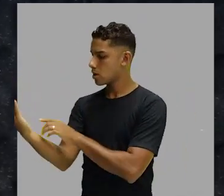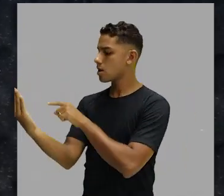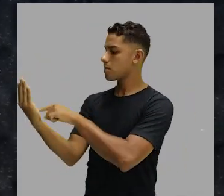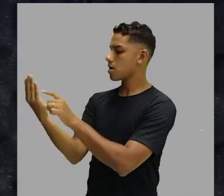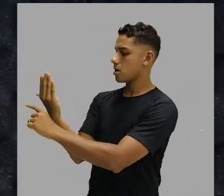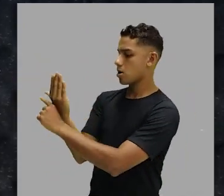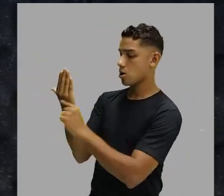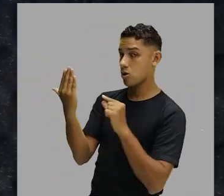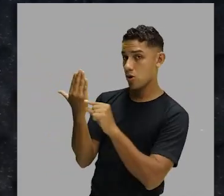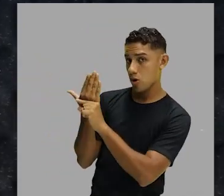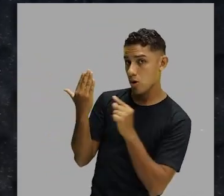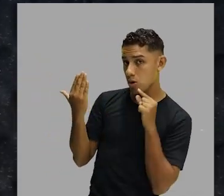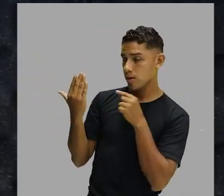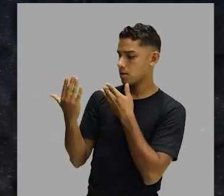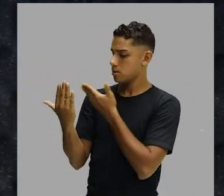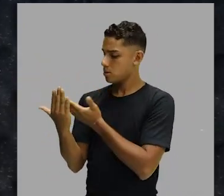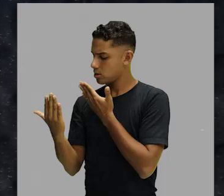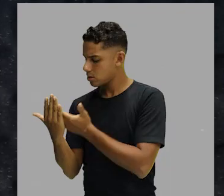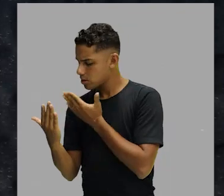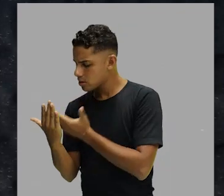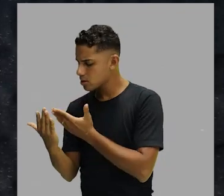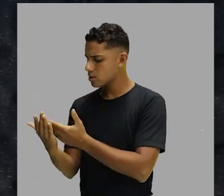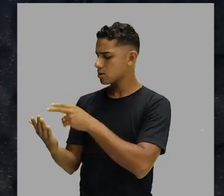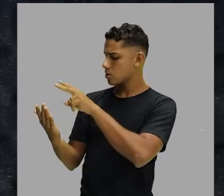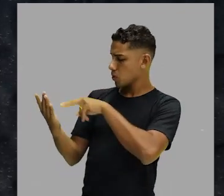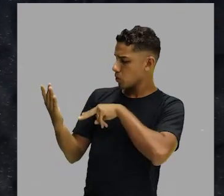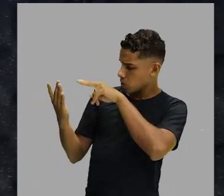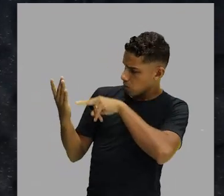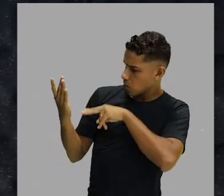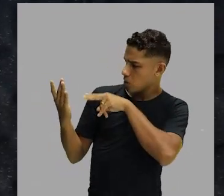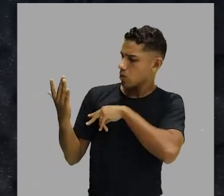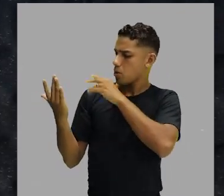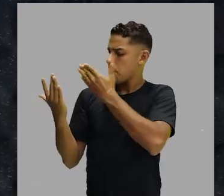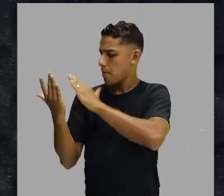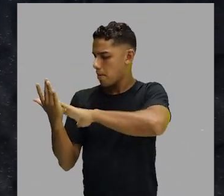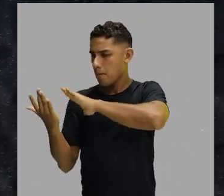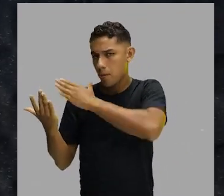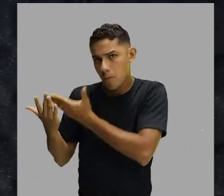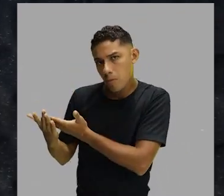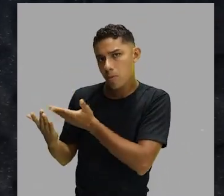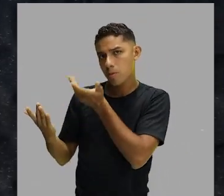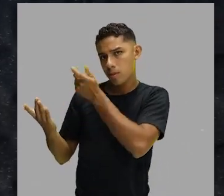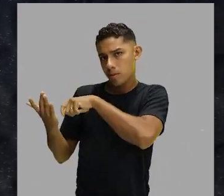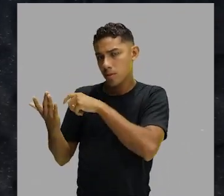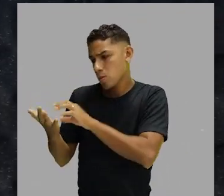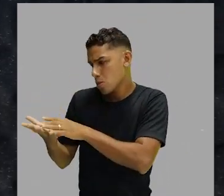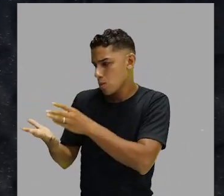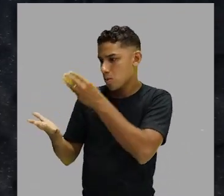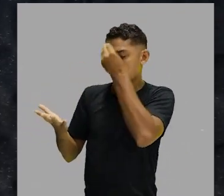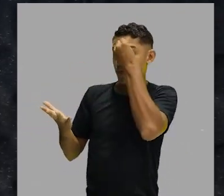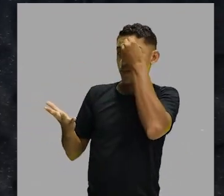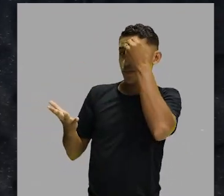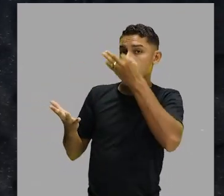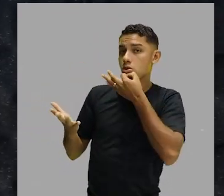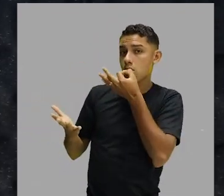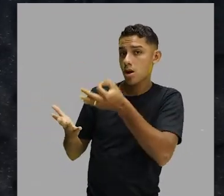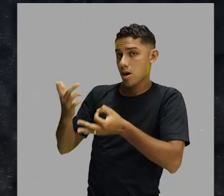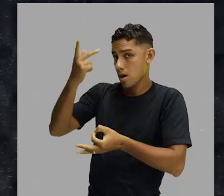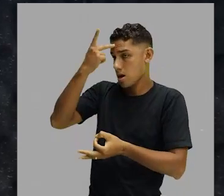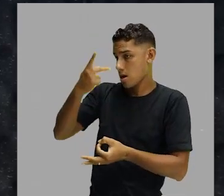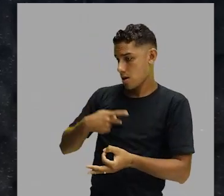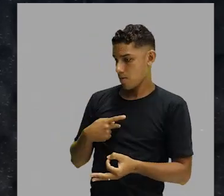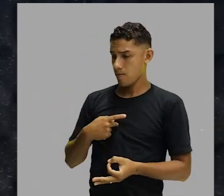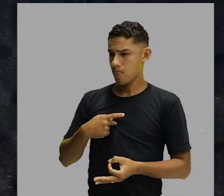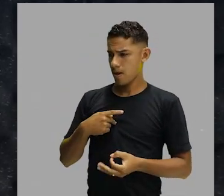serem lidos, a serem estudados, a serem interpretados, para que nós formemos a nossa opinião